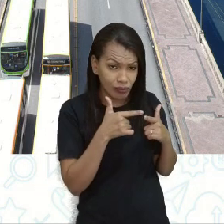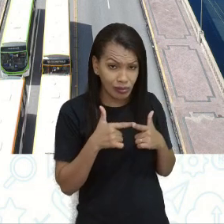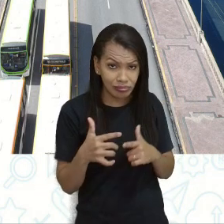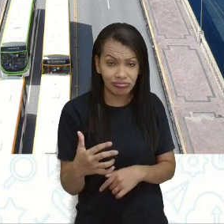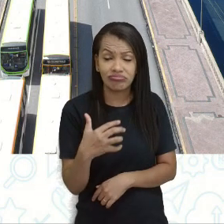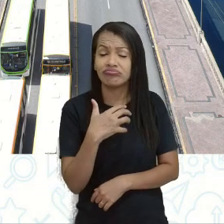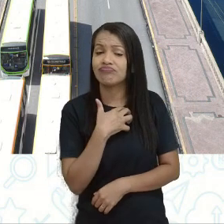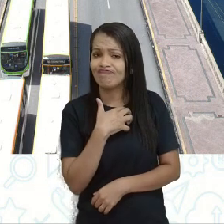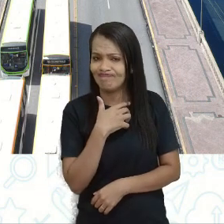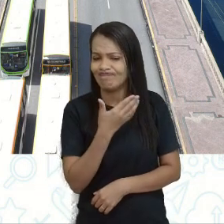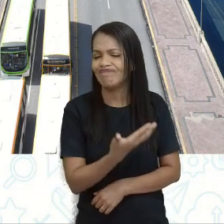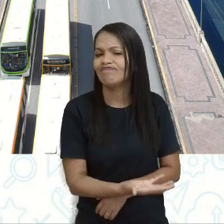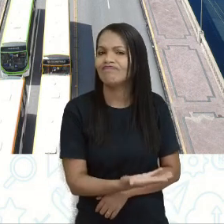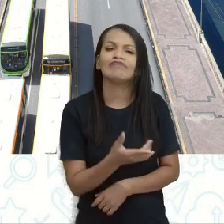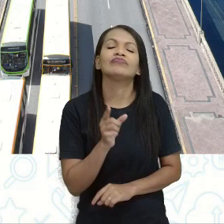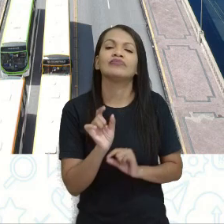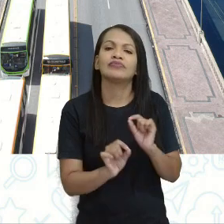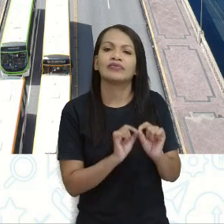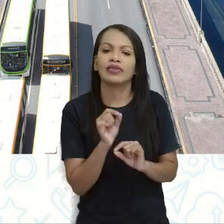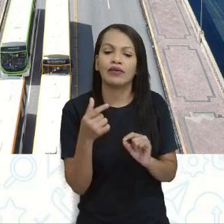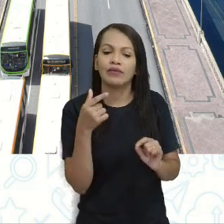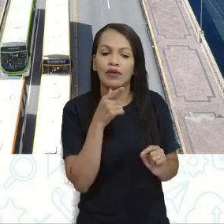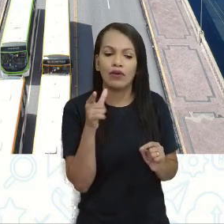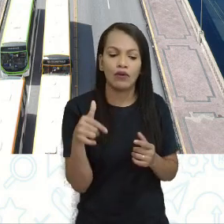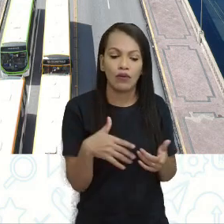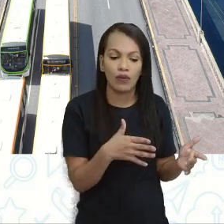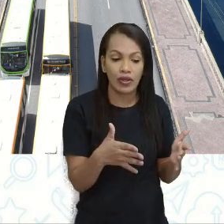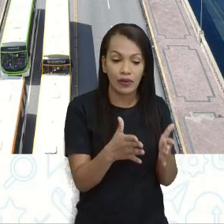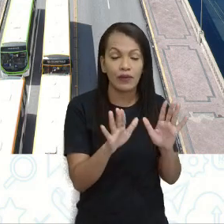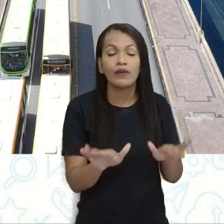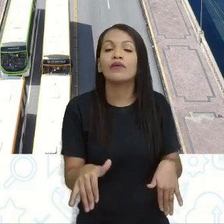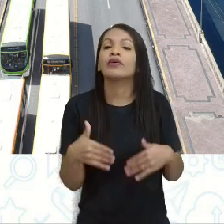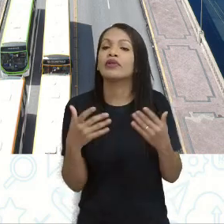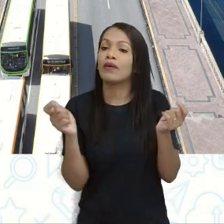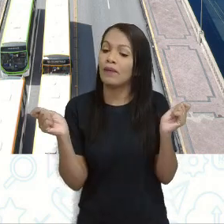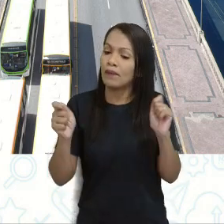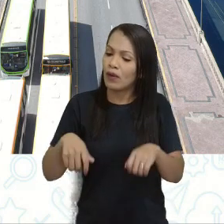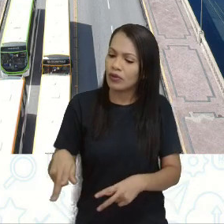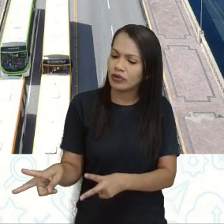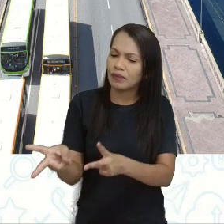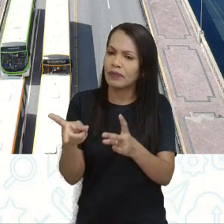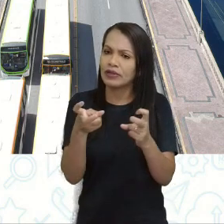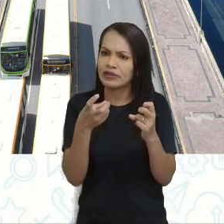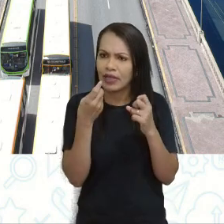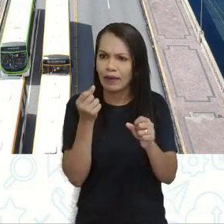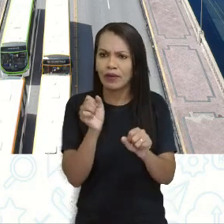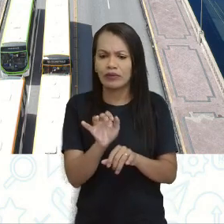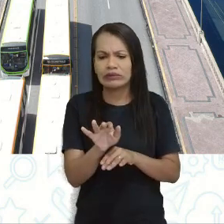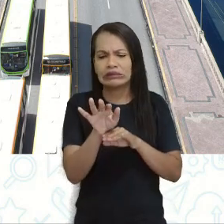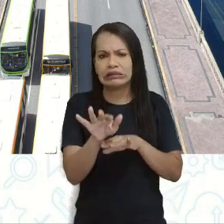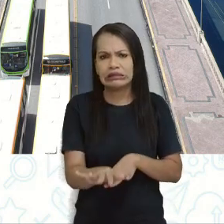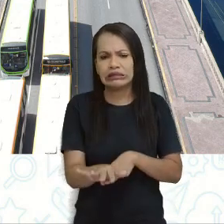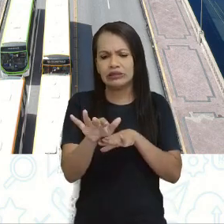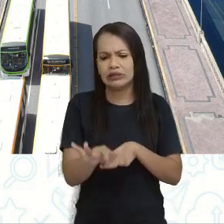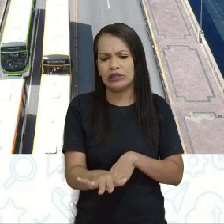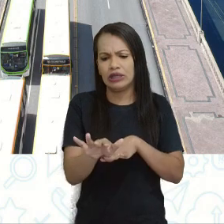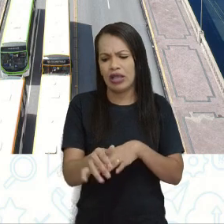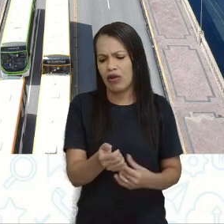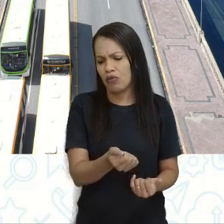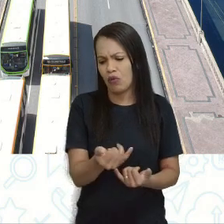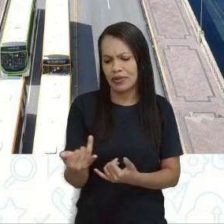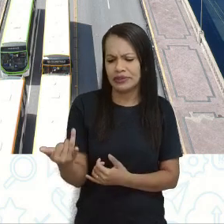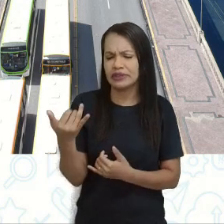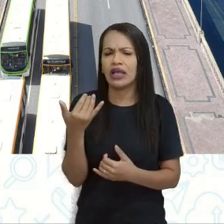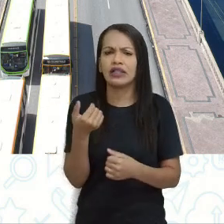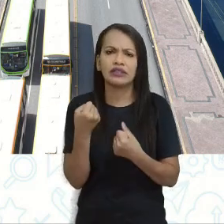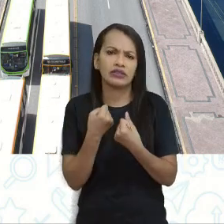impactos a esse rio. Então, a gente também pode observar o trânsito aí, né, a quantidade de carros,